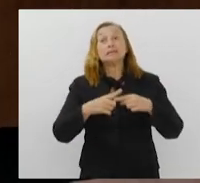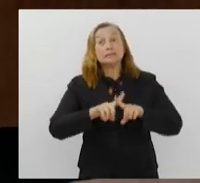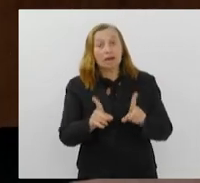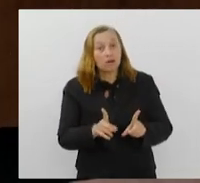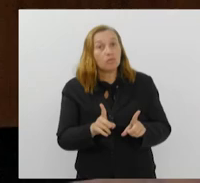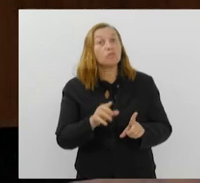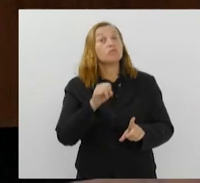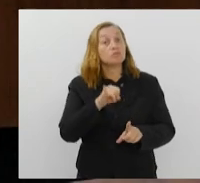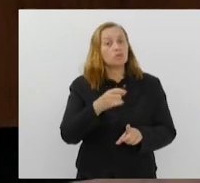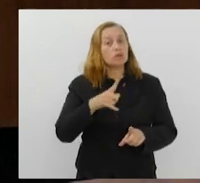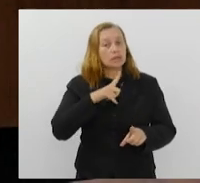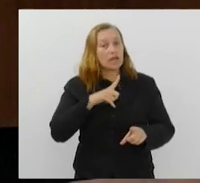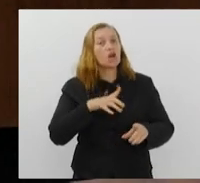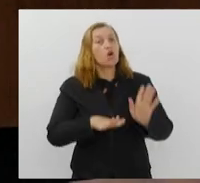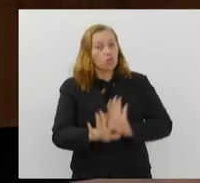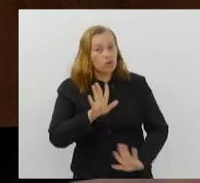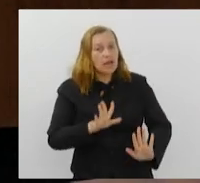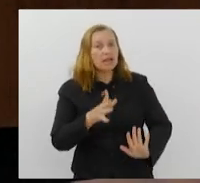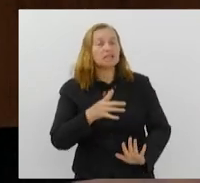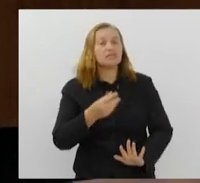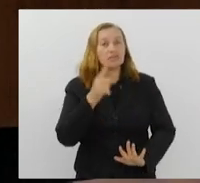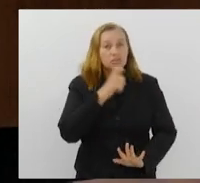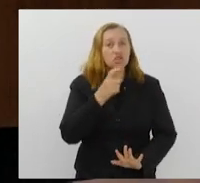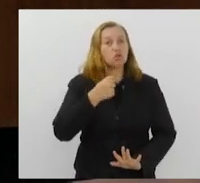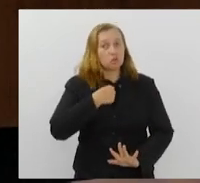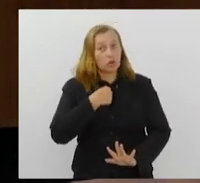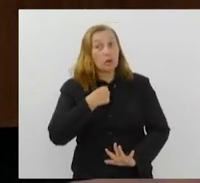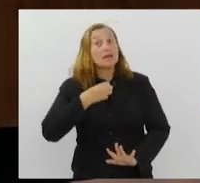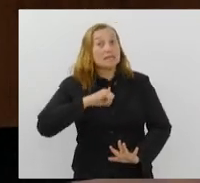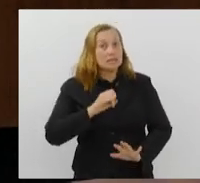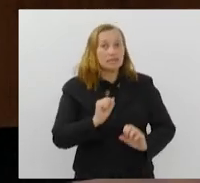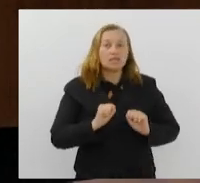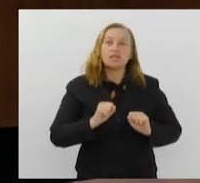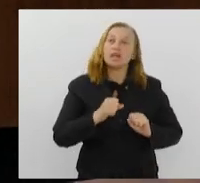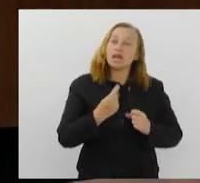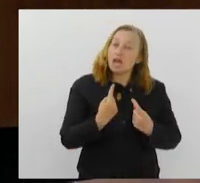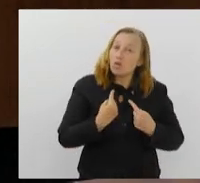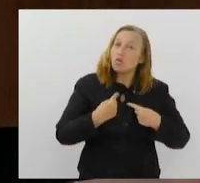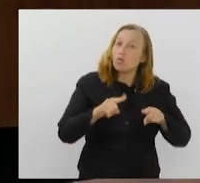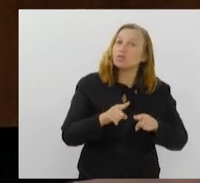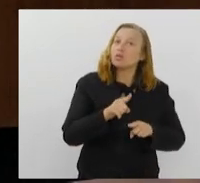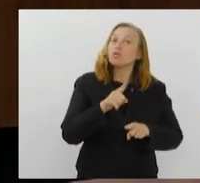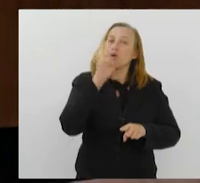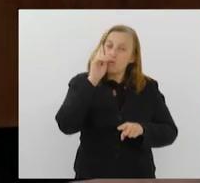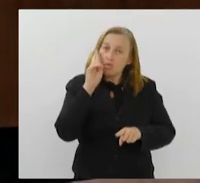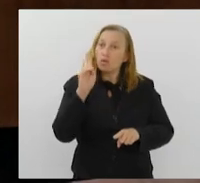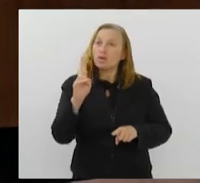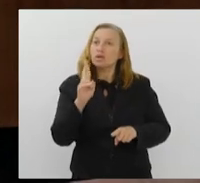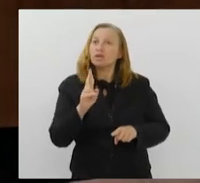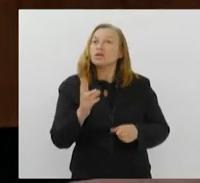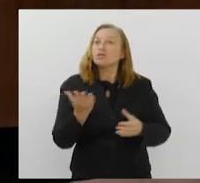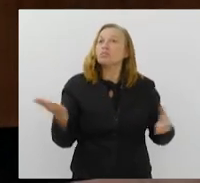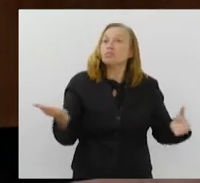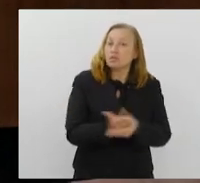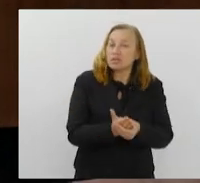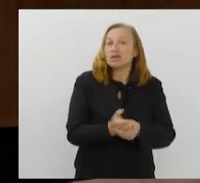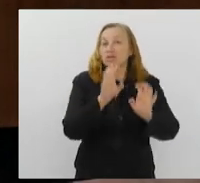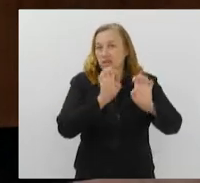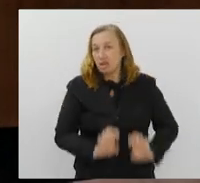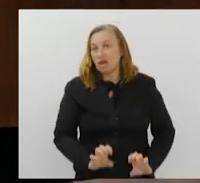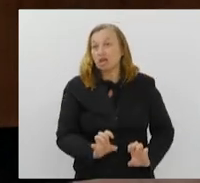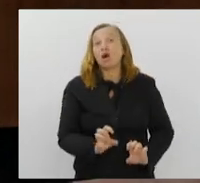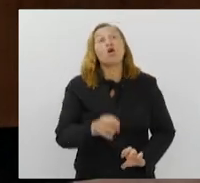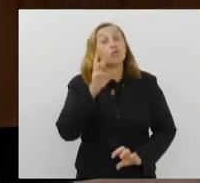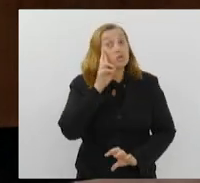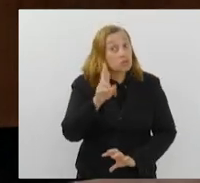chamar de mentiroso, e se para isso eu tiver que lhe ofender, eu vou ofender, ainda que isso implique num processo no Conselho de Ética. O senhor